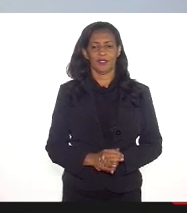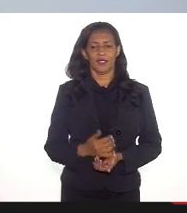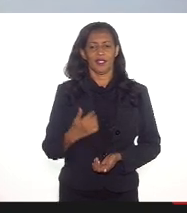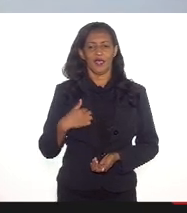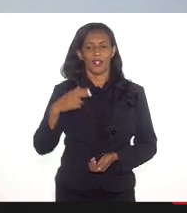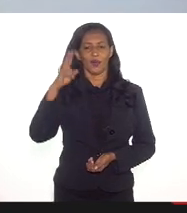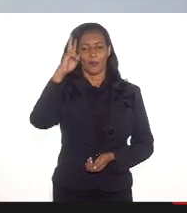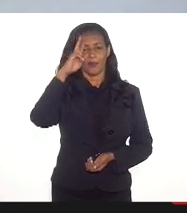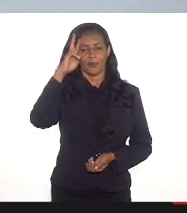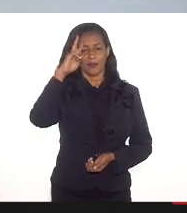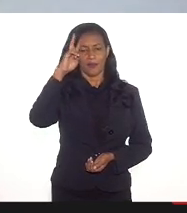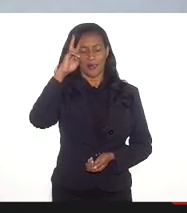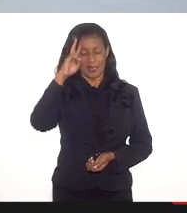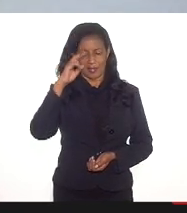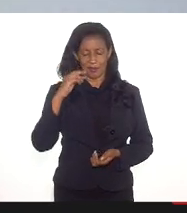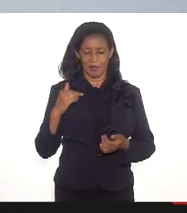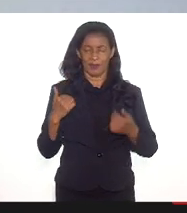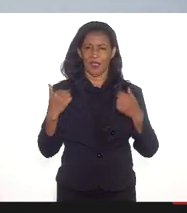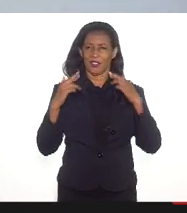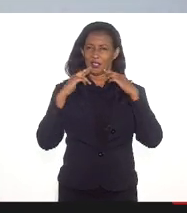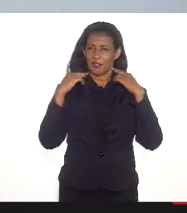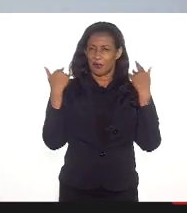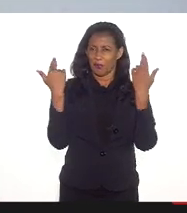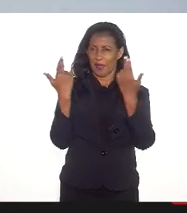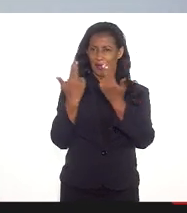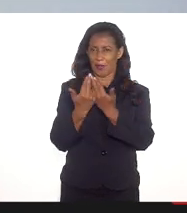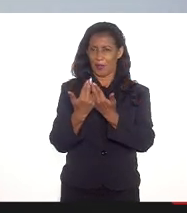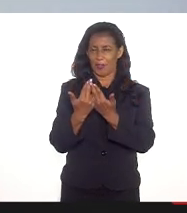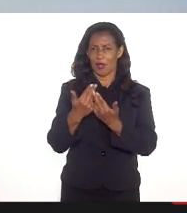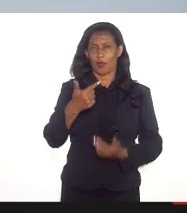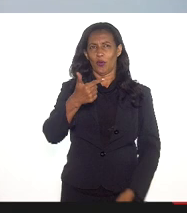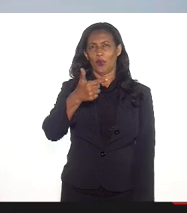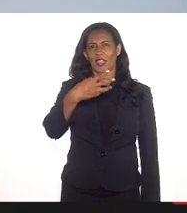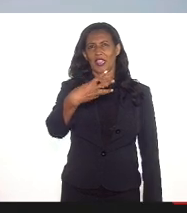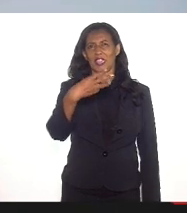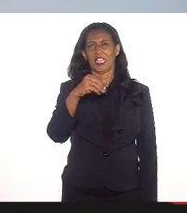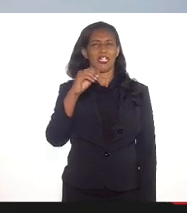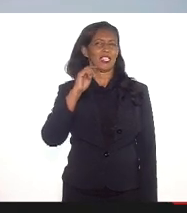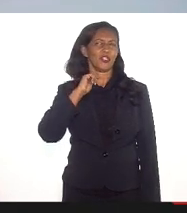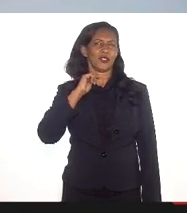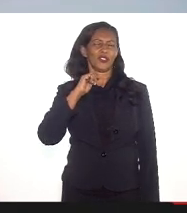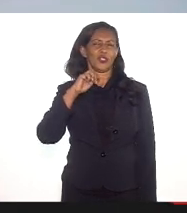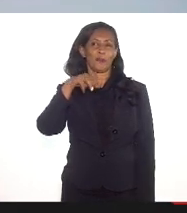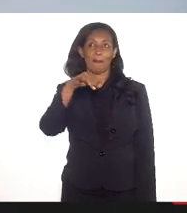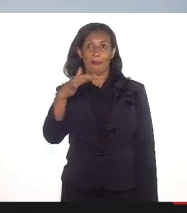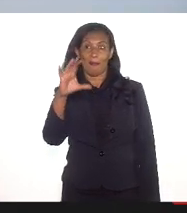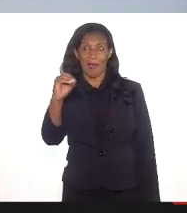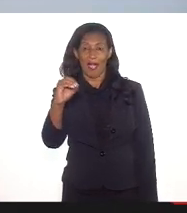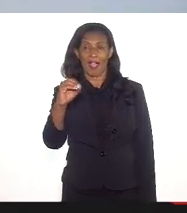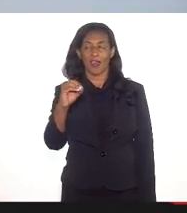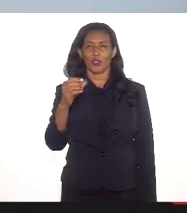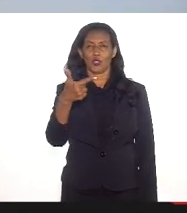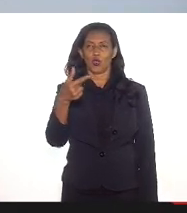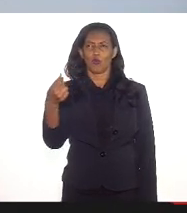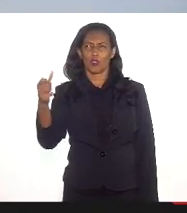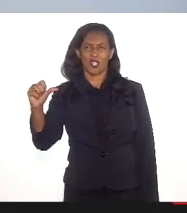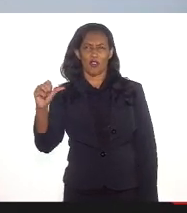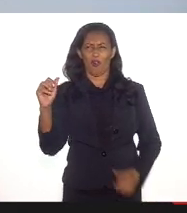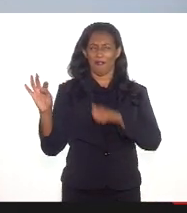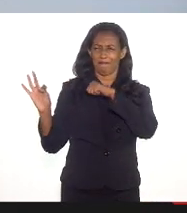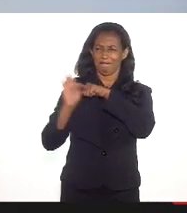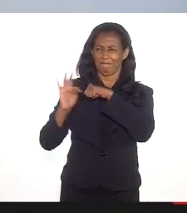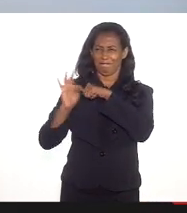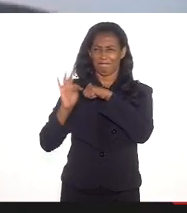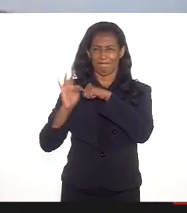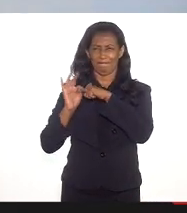aqui que a gente estava na audiência 30 de março de 2019, a FAETEC sem nenhum acordo, nenhum entendimento,